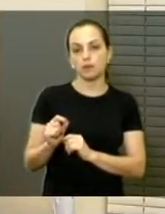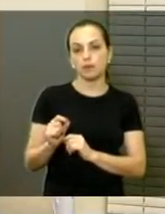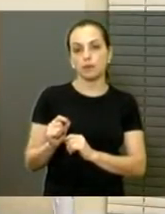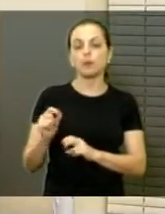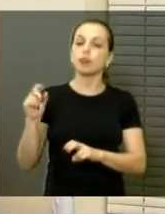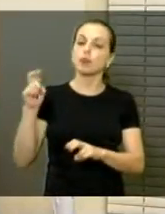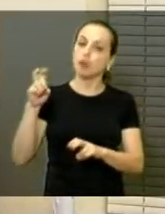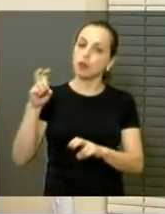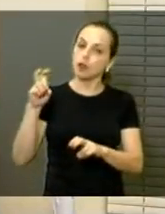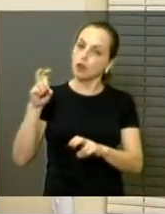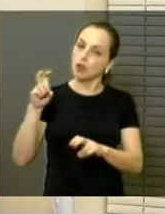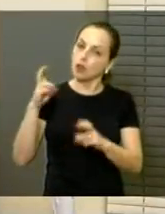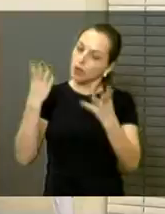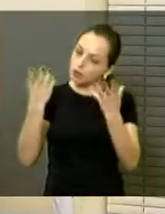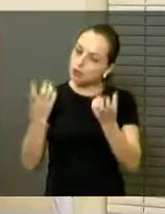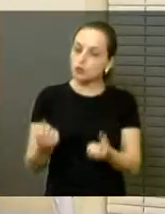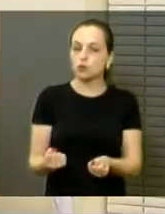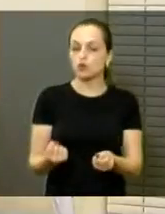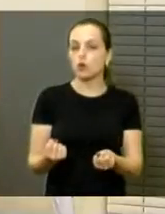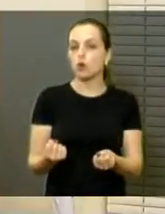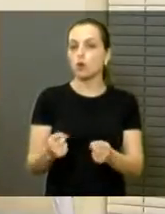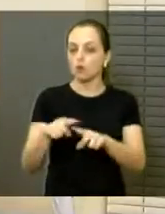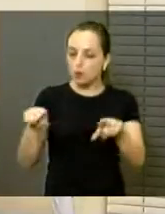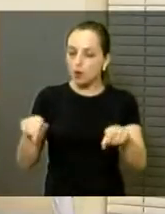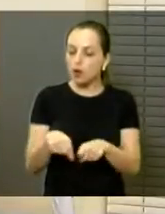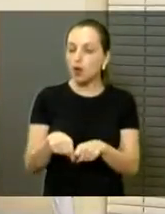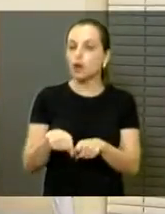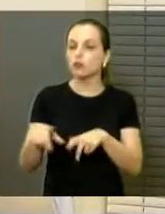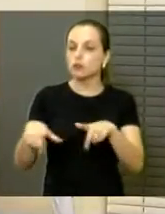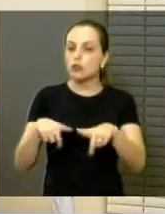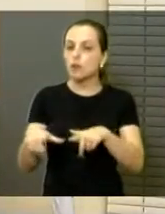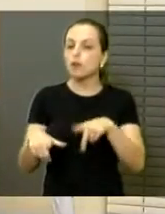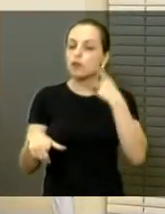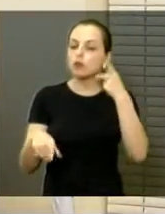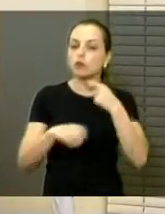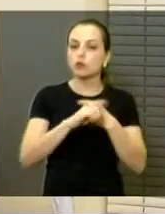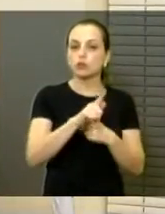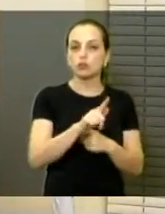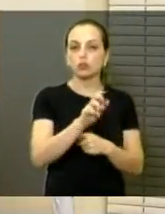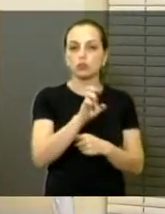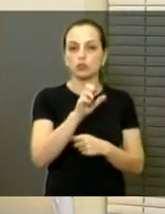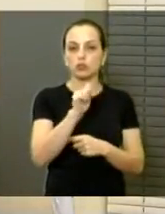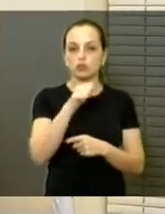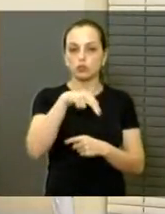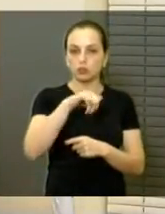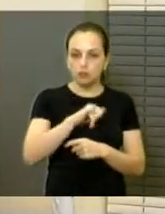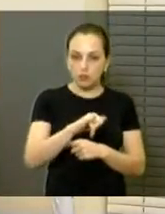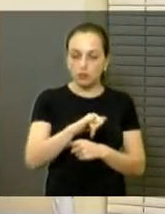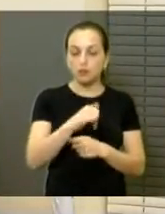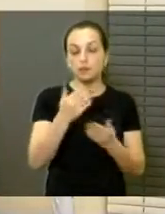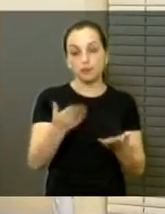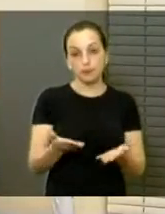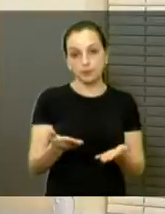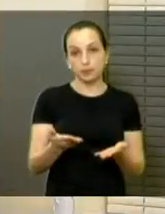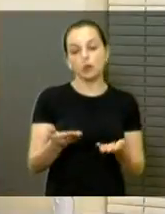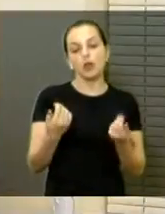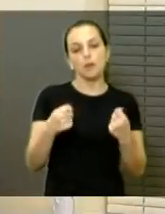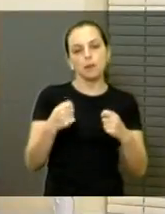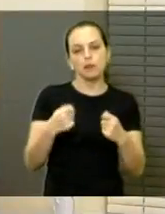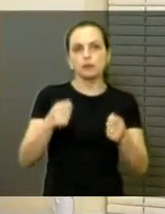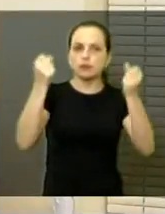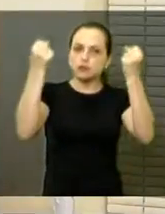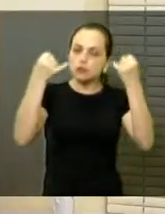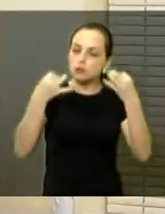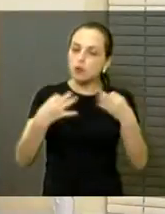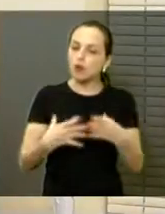senta no gabinete lá, que era da vereadora Edna Martins, é a vereadora Giane Trevisoli. Então, a gente tem que ter as